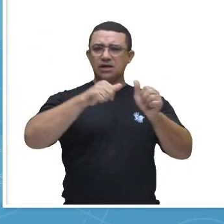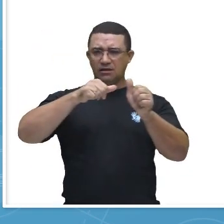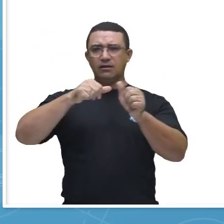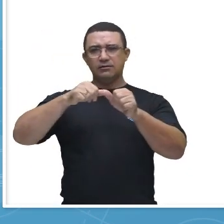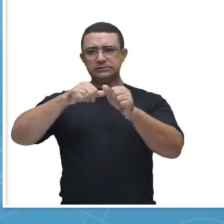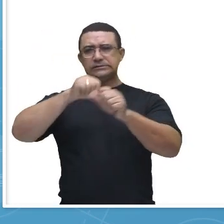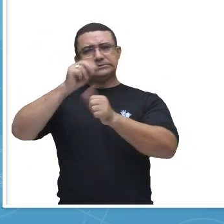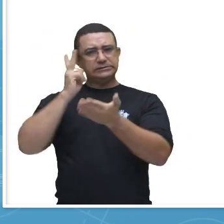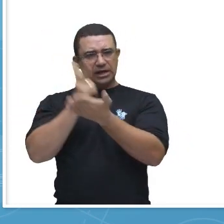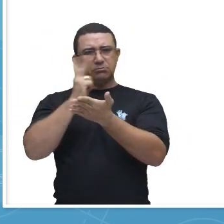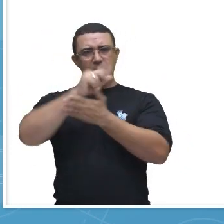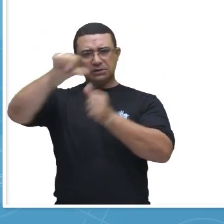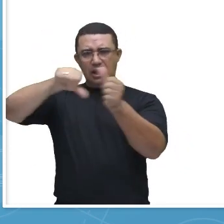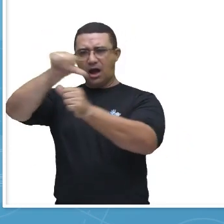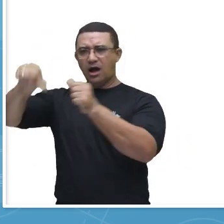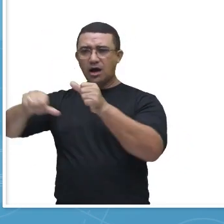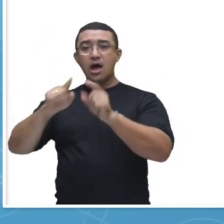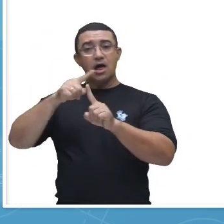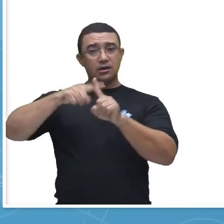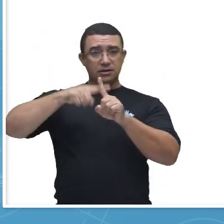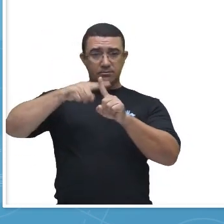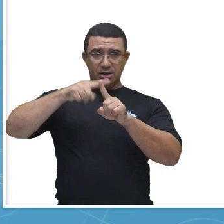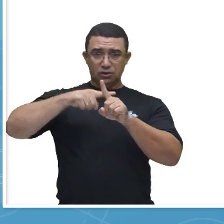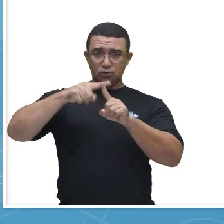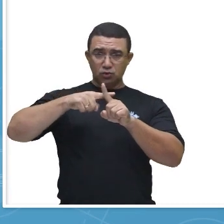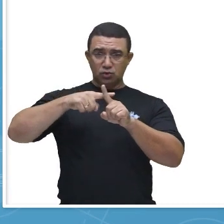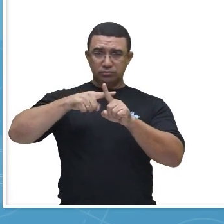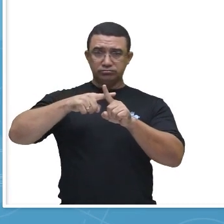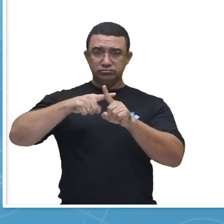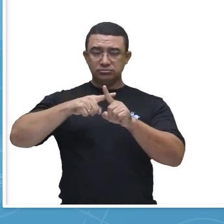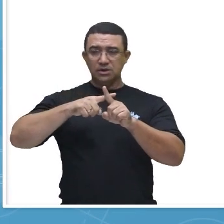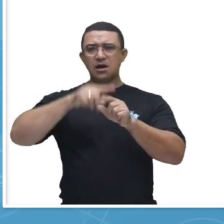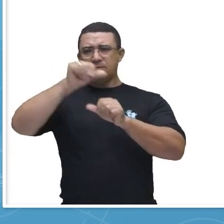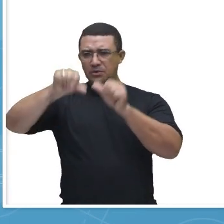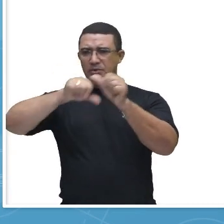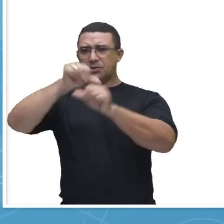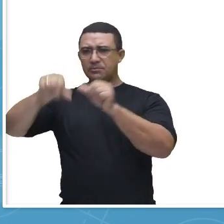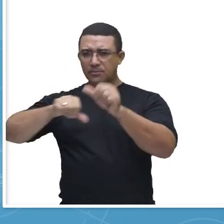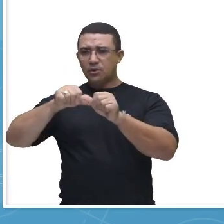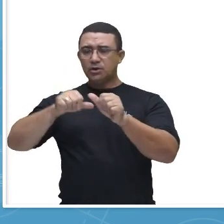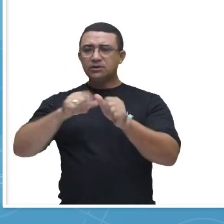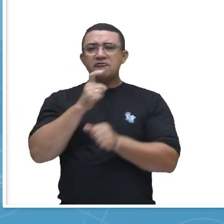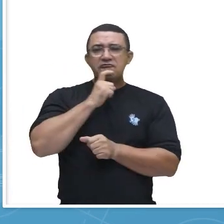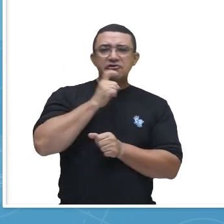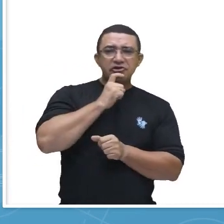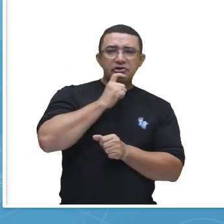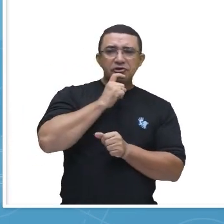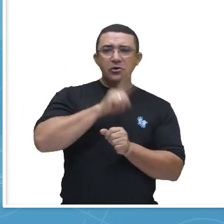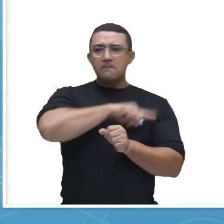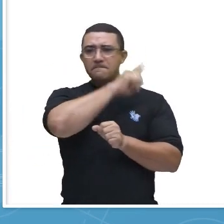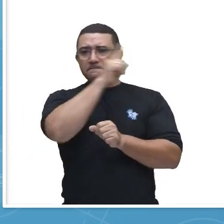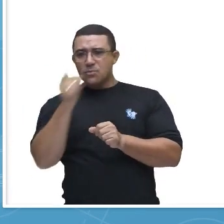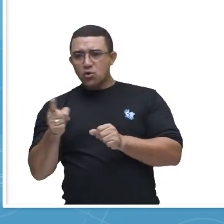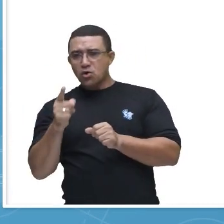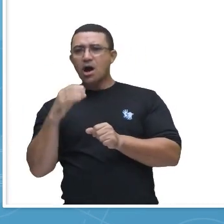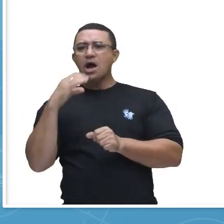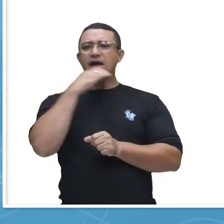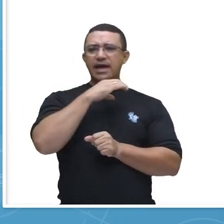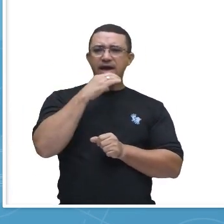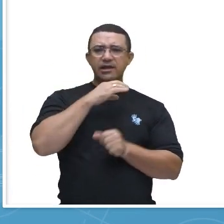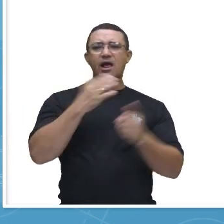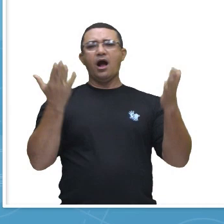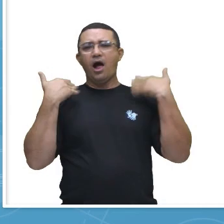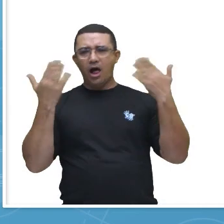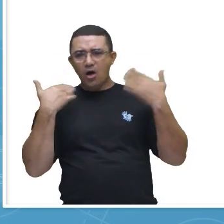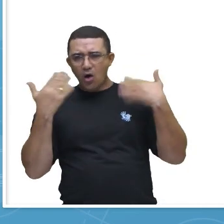tá? Essa variação, né, muda bastante do frio para o calor, menos 5 graus, e aí no